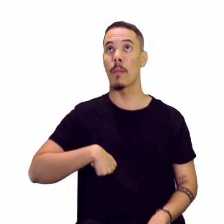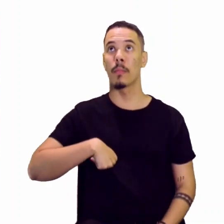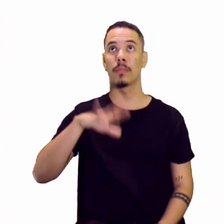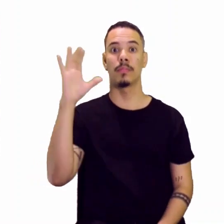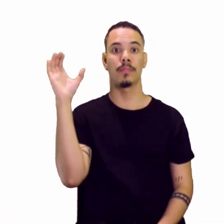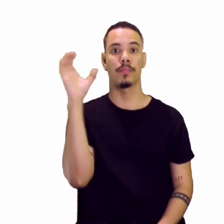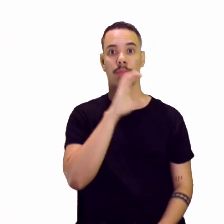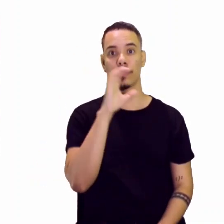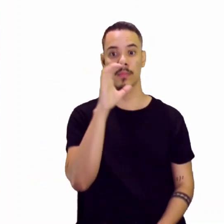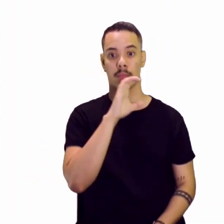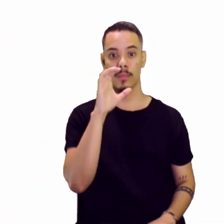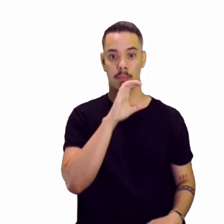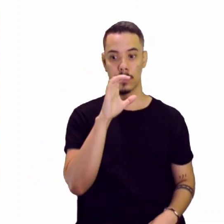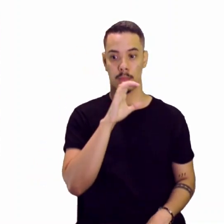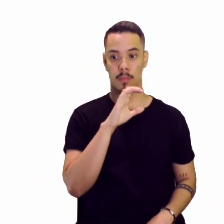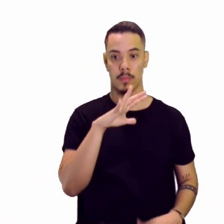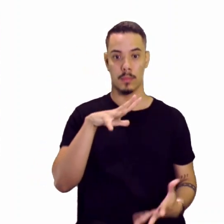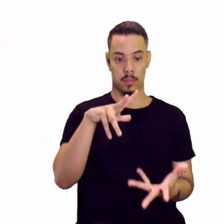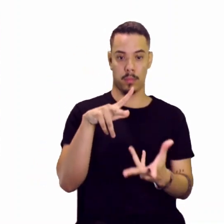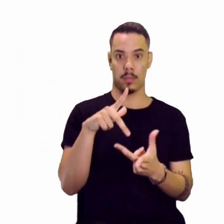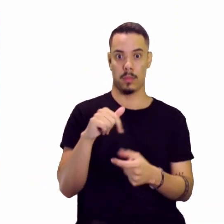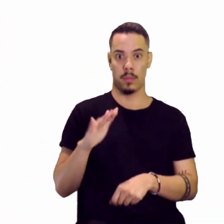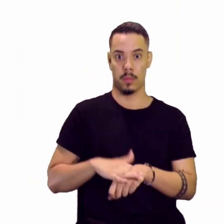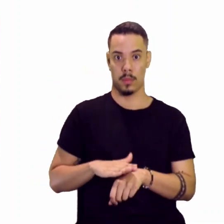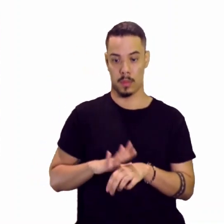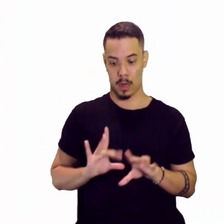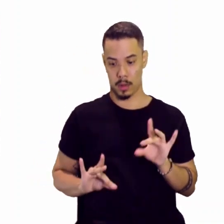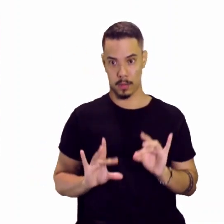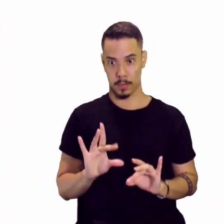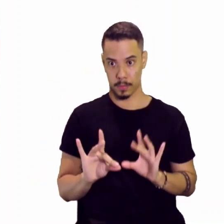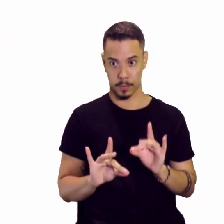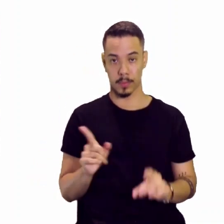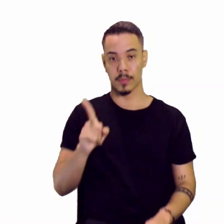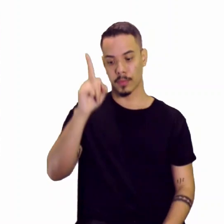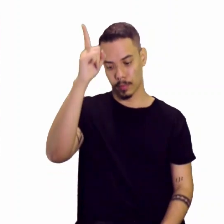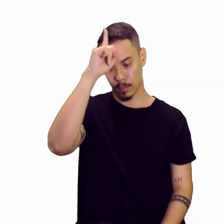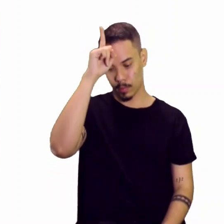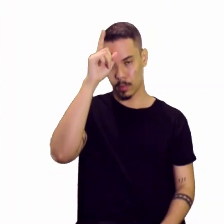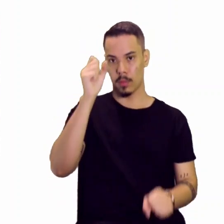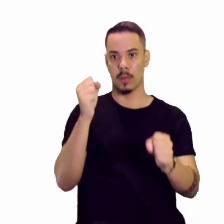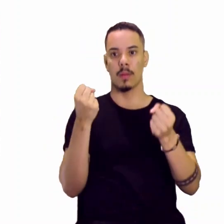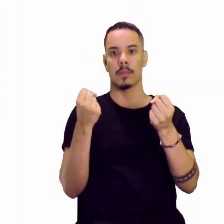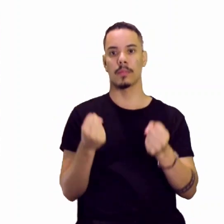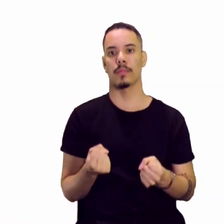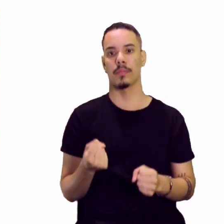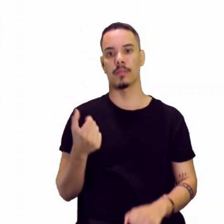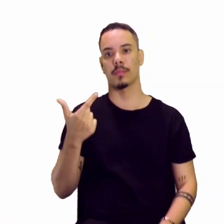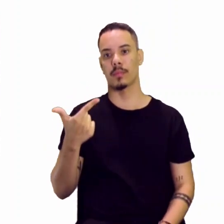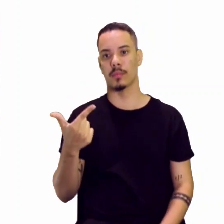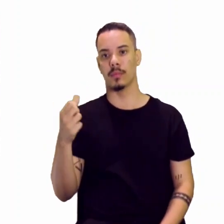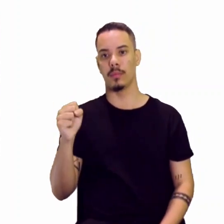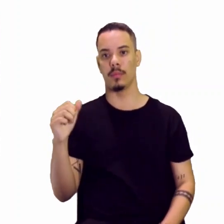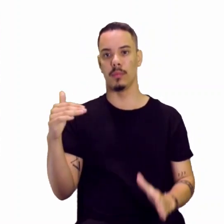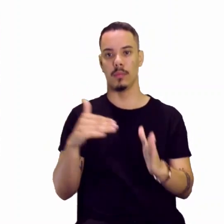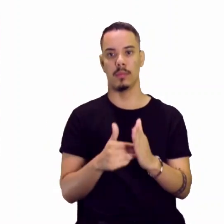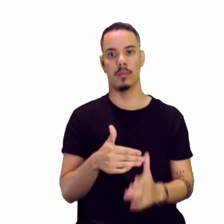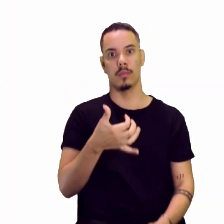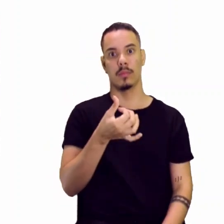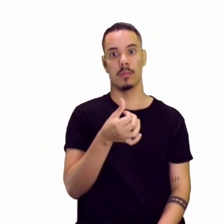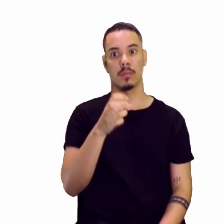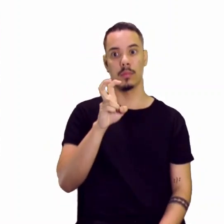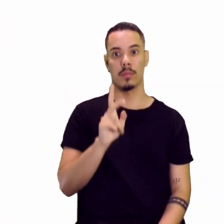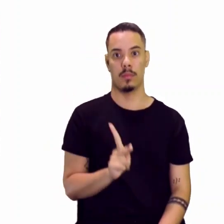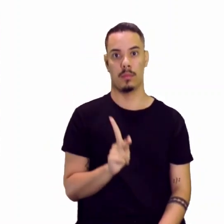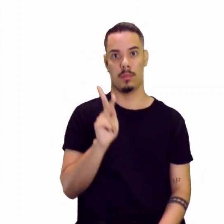do mundo. Terrestre, olha bem. Um guepardo adulto pode pesar entre 28 e